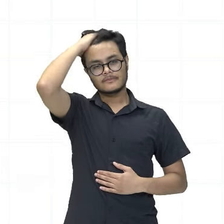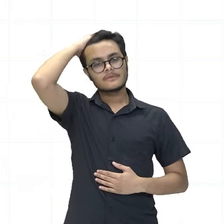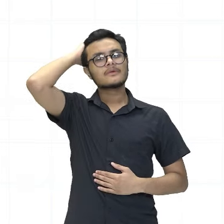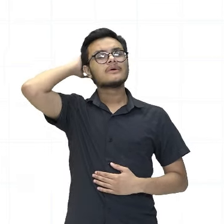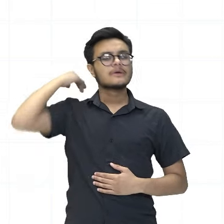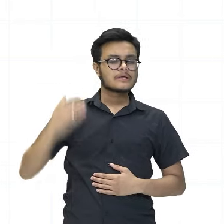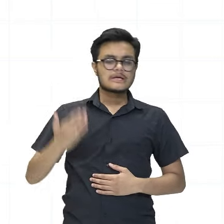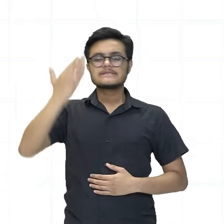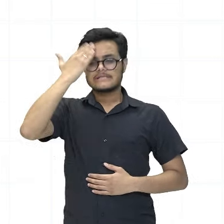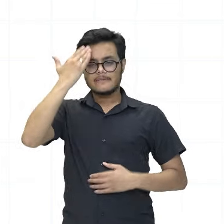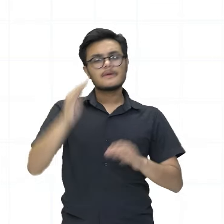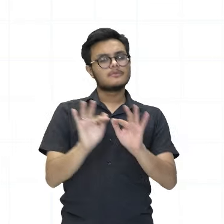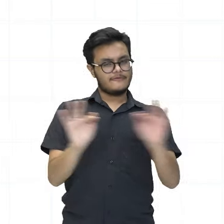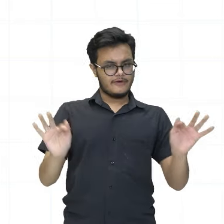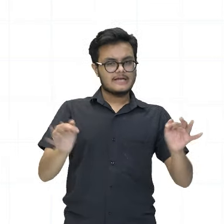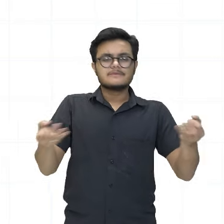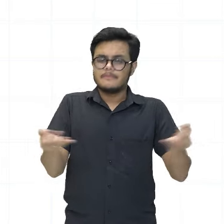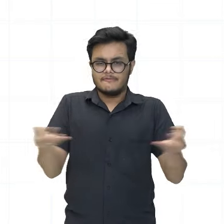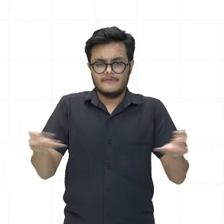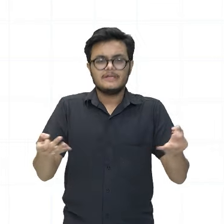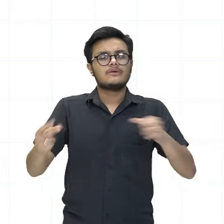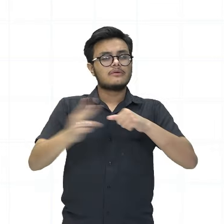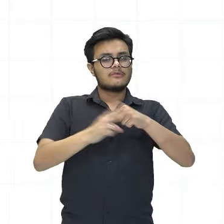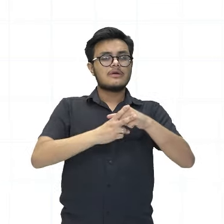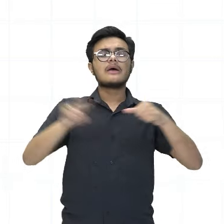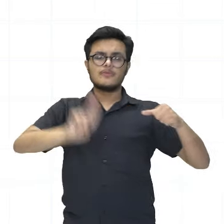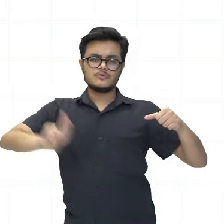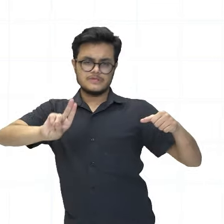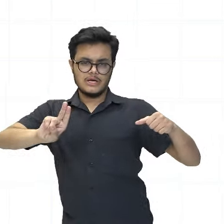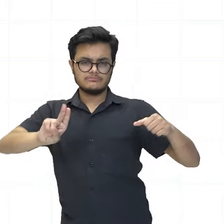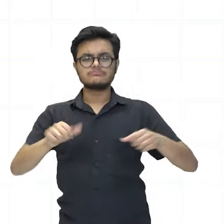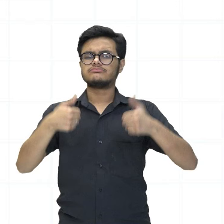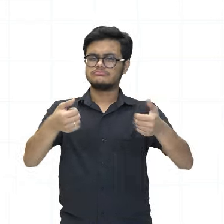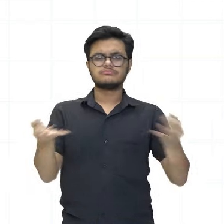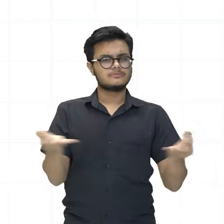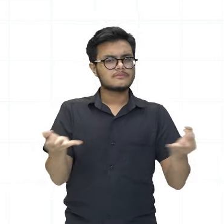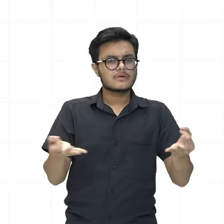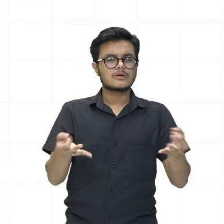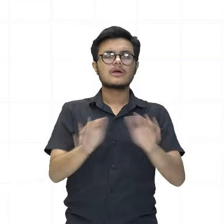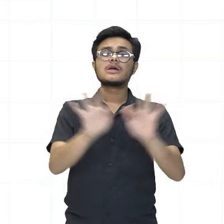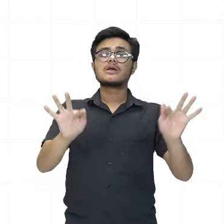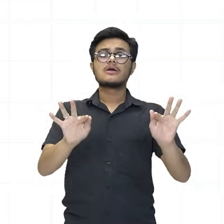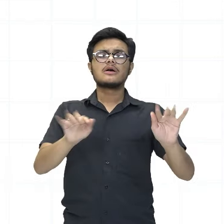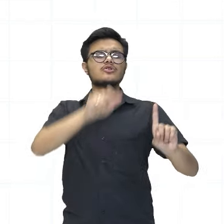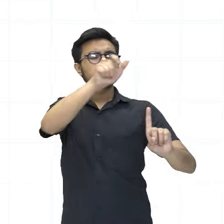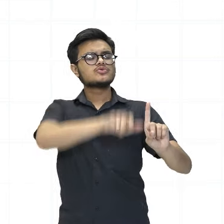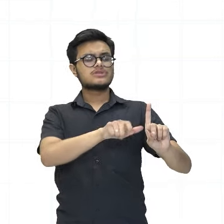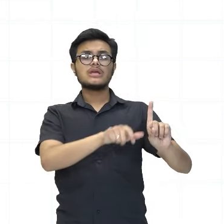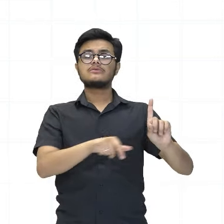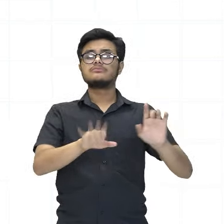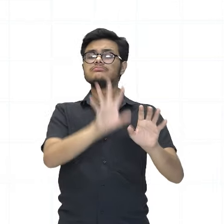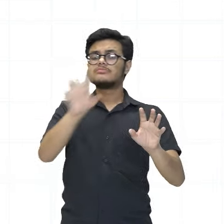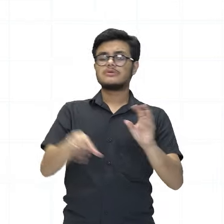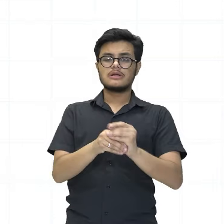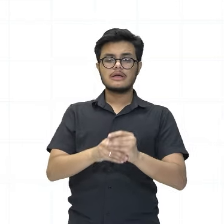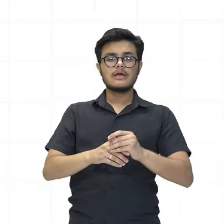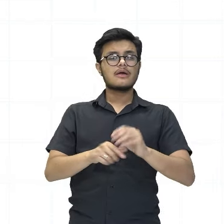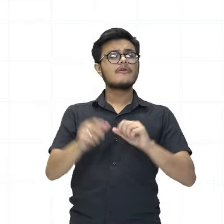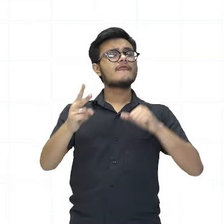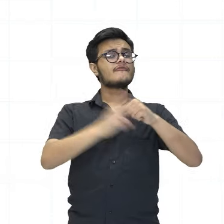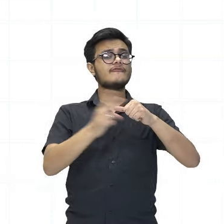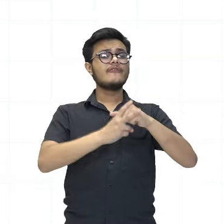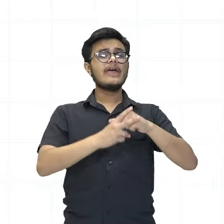tem ali o verbo não é e como é que eu vou fazer para fazer esse meu processo de Identificação do sujeito do predicado perguntar pro